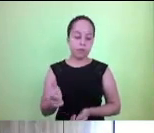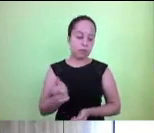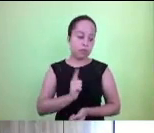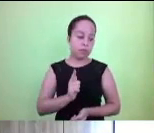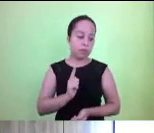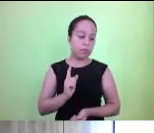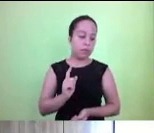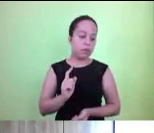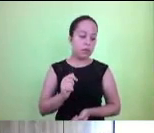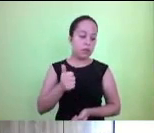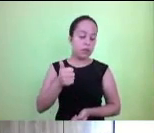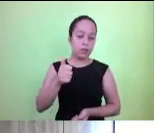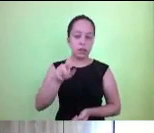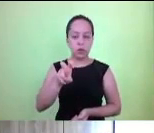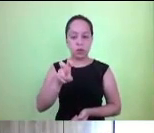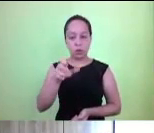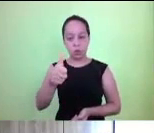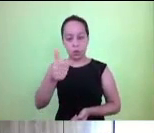Inscritos.